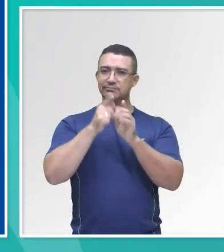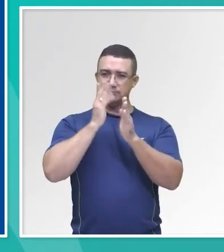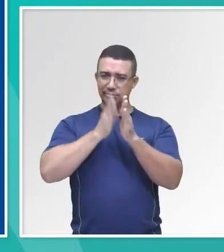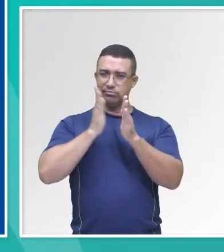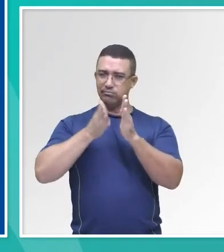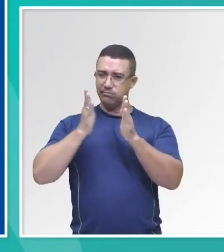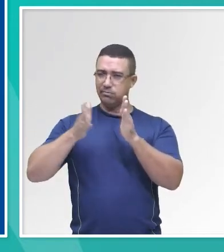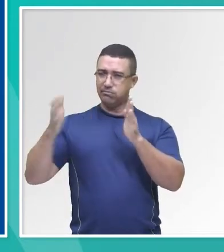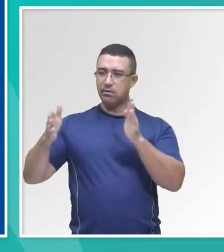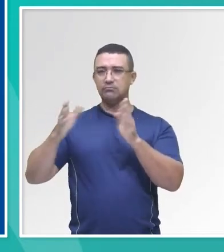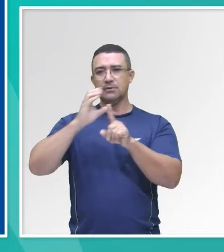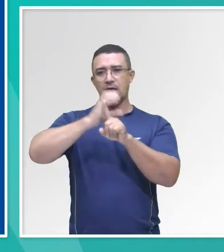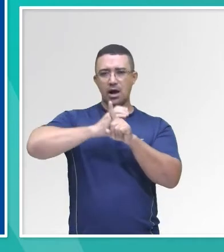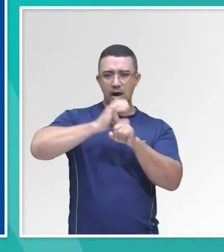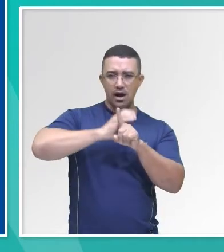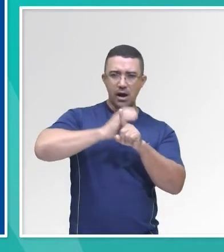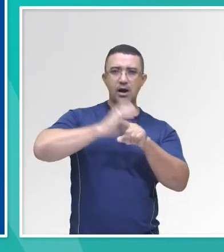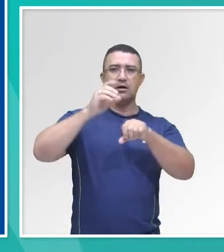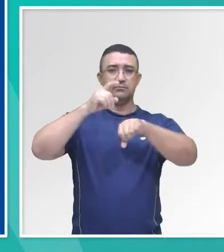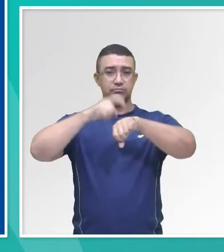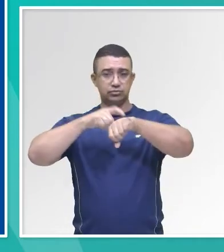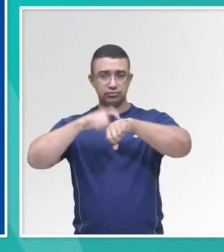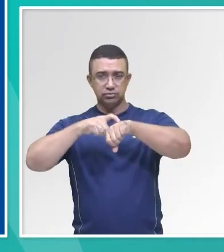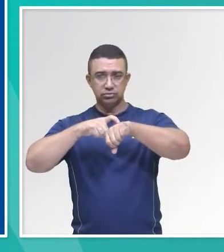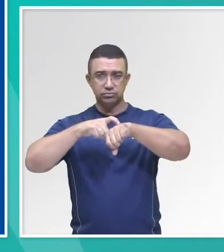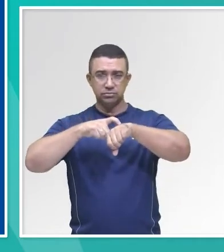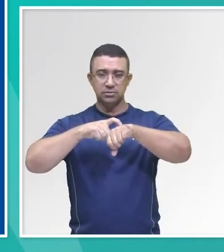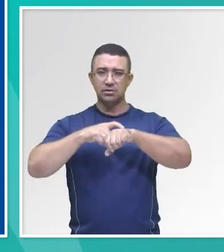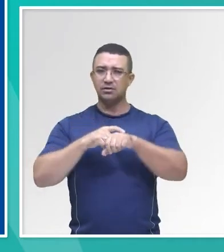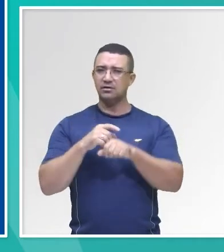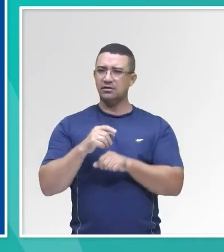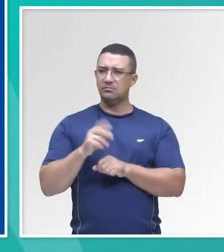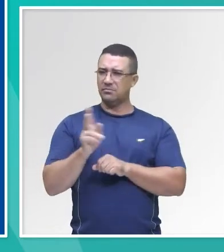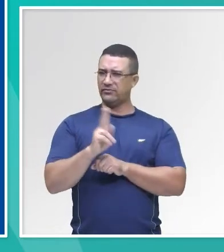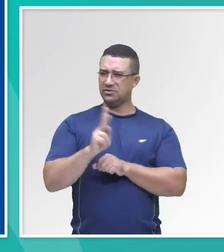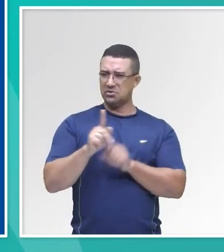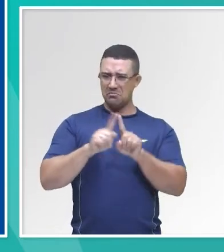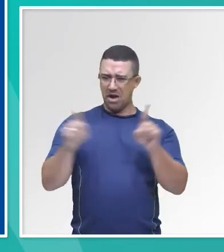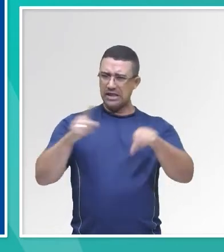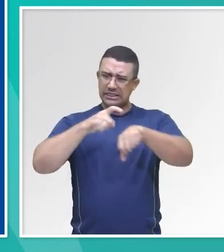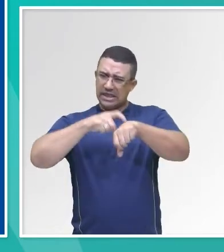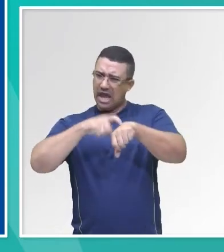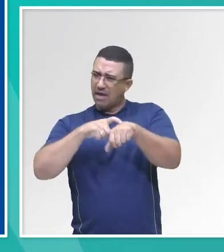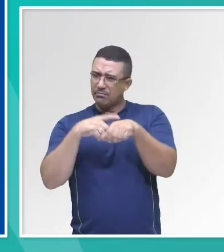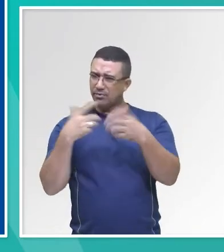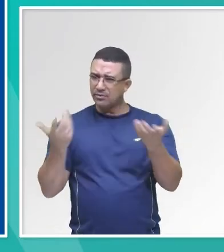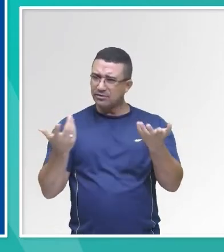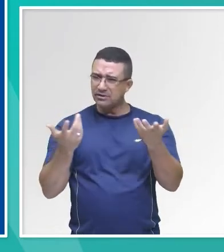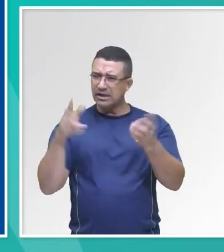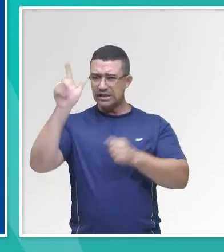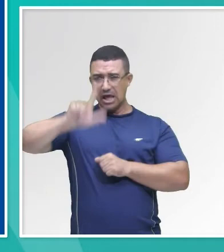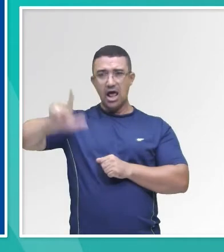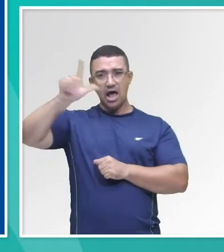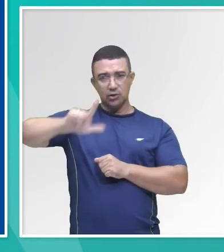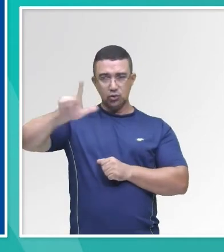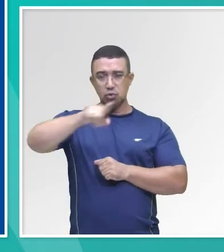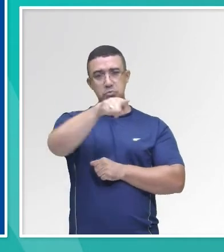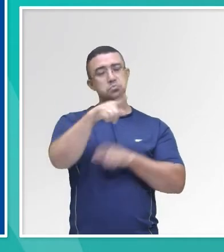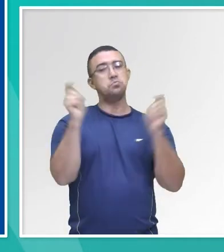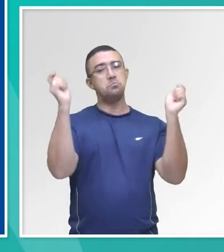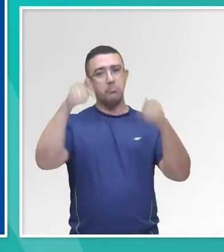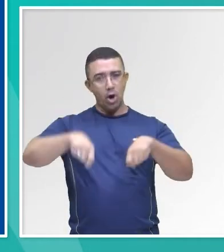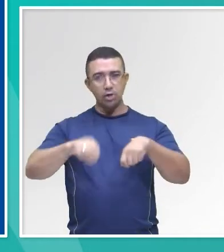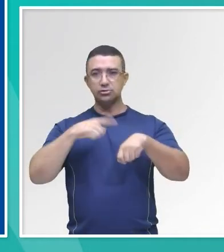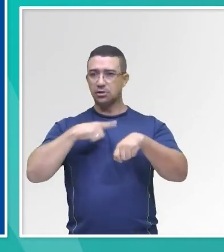de calendário, o tempo do relógio. Aí, professor, mas o tempo não é isso? Na literatura você pode ter um outro